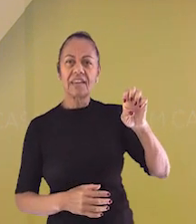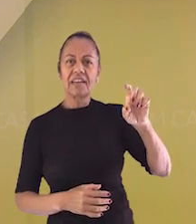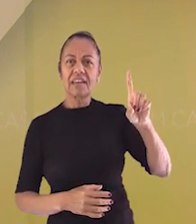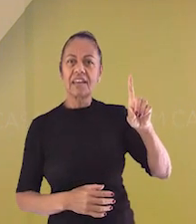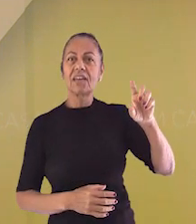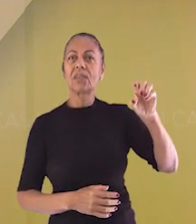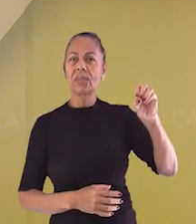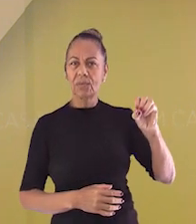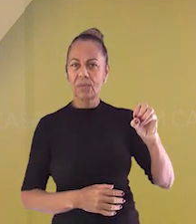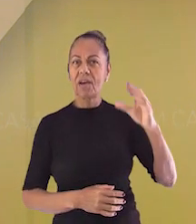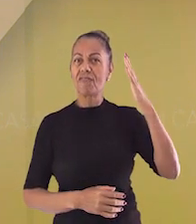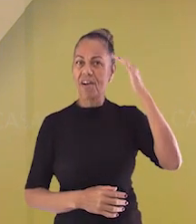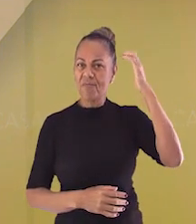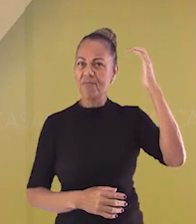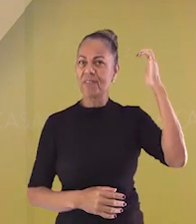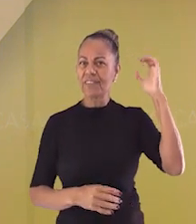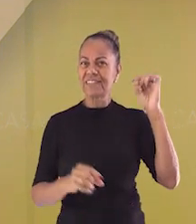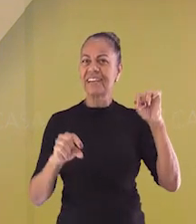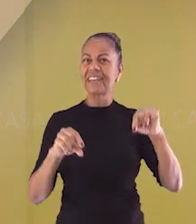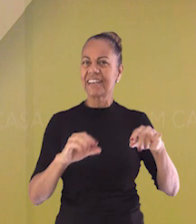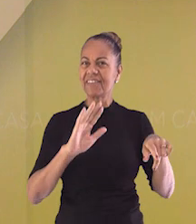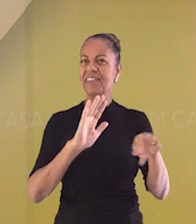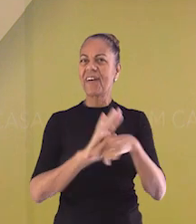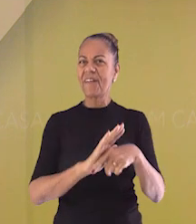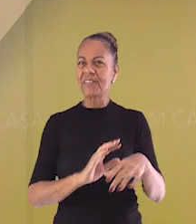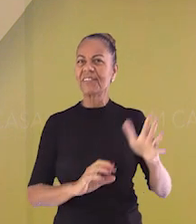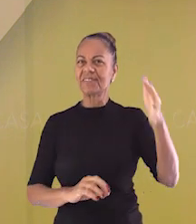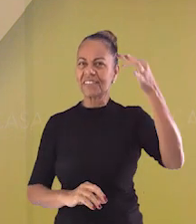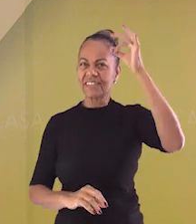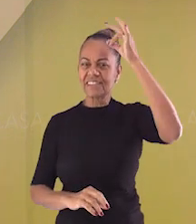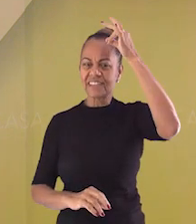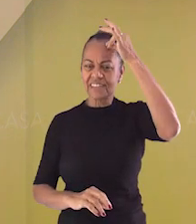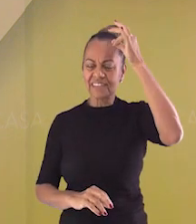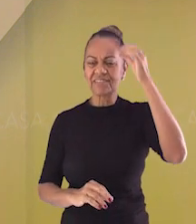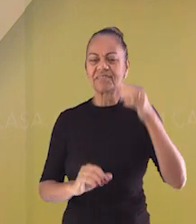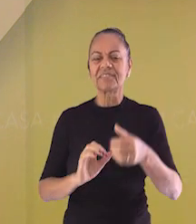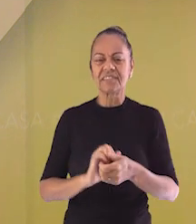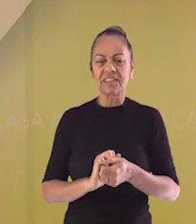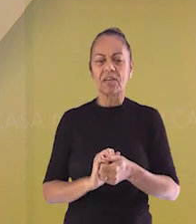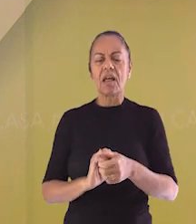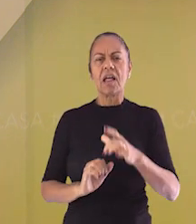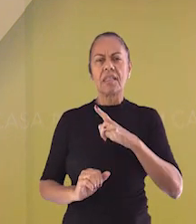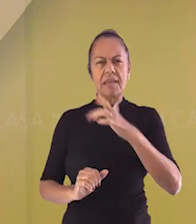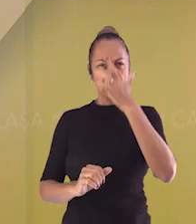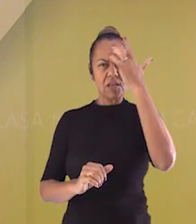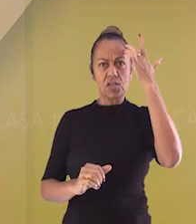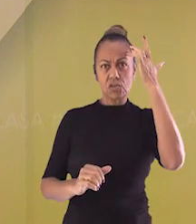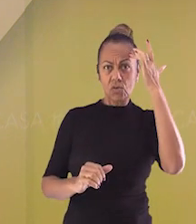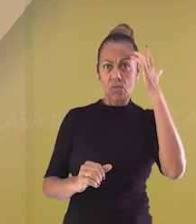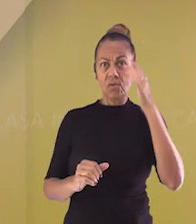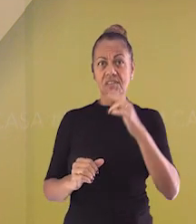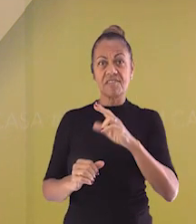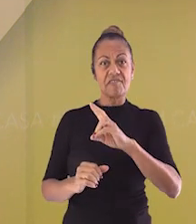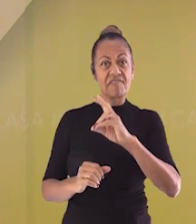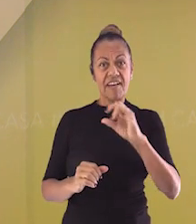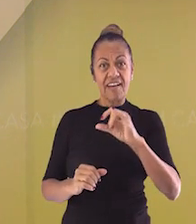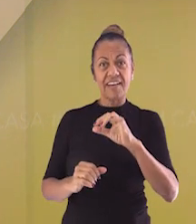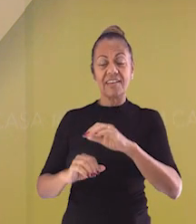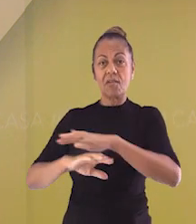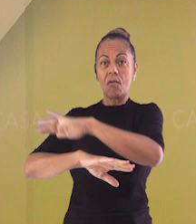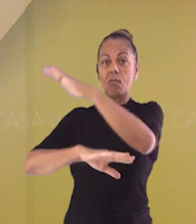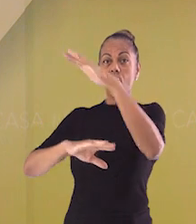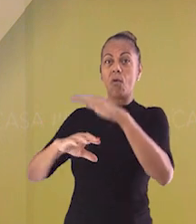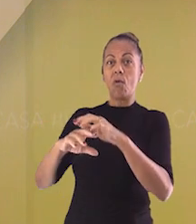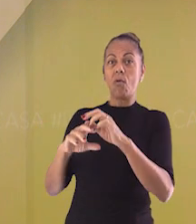trilha, que possibilita ter uma visão panorâmica do mar da cidade de Vila Velha e de Vitória. Muitos morros